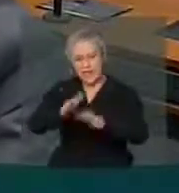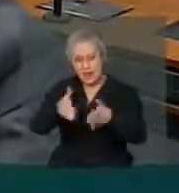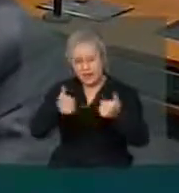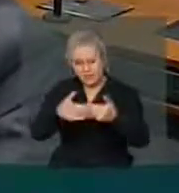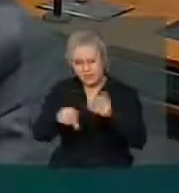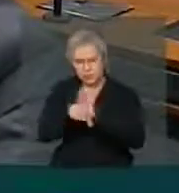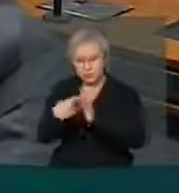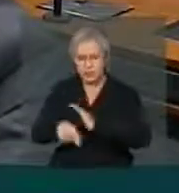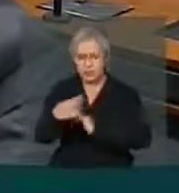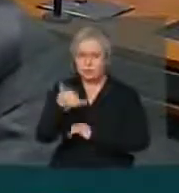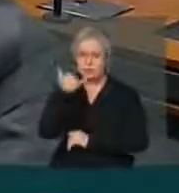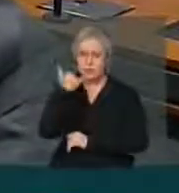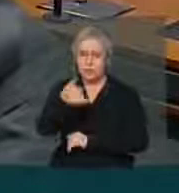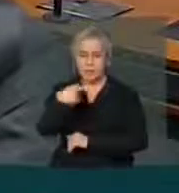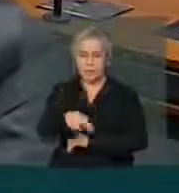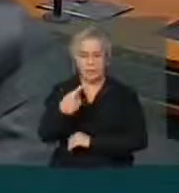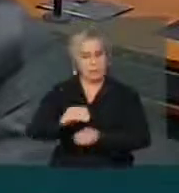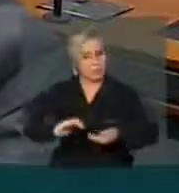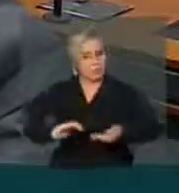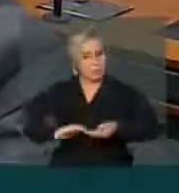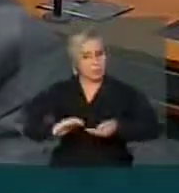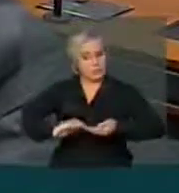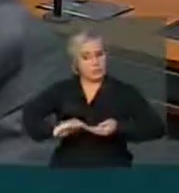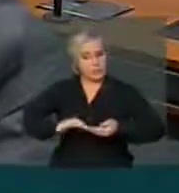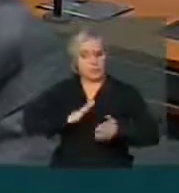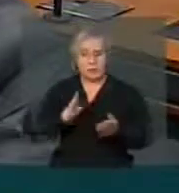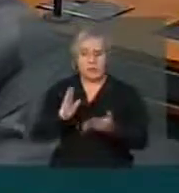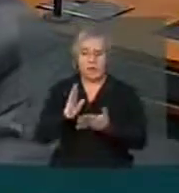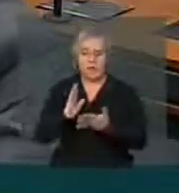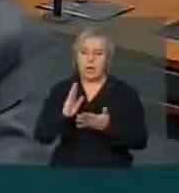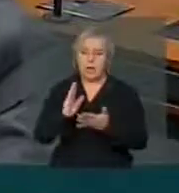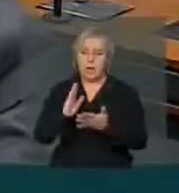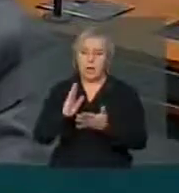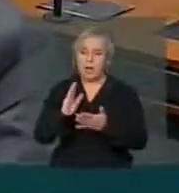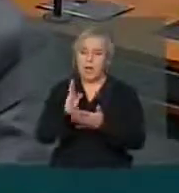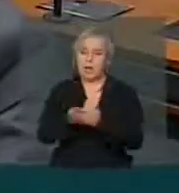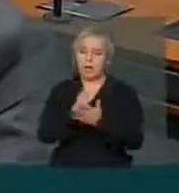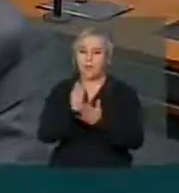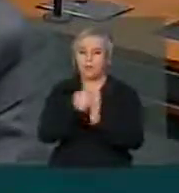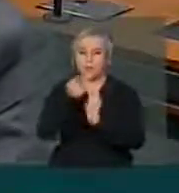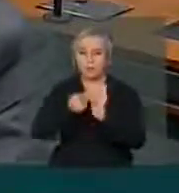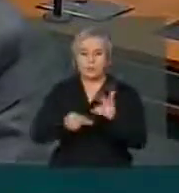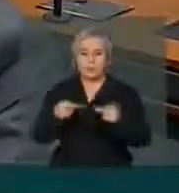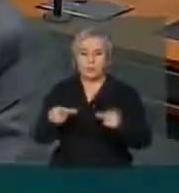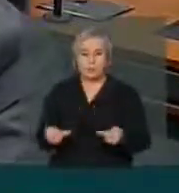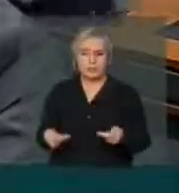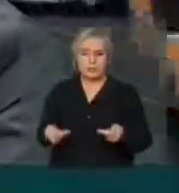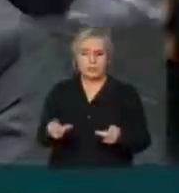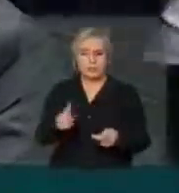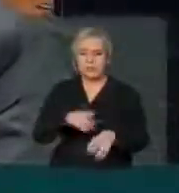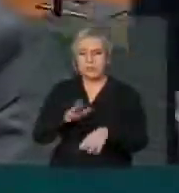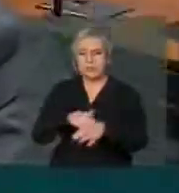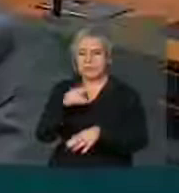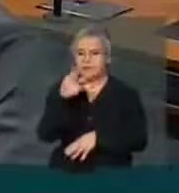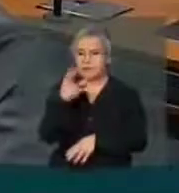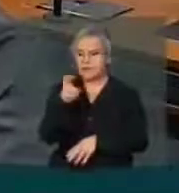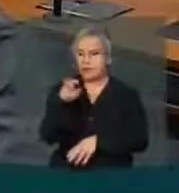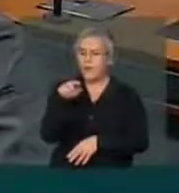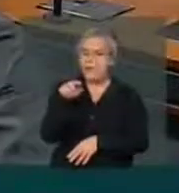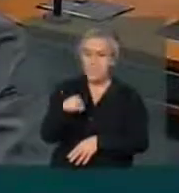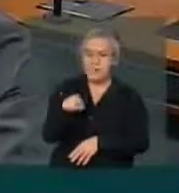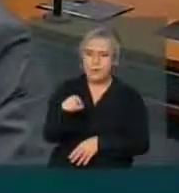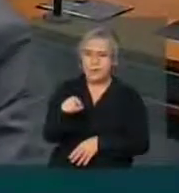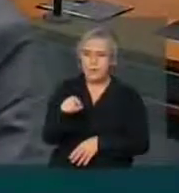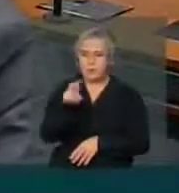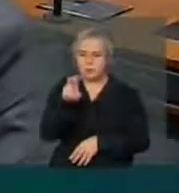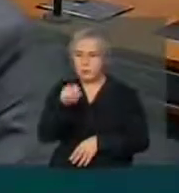a maior demanda de telefonemas para o Congresso, para que algum projeto dos 45 mil ou 50 que estão andando, entre os 45 mil